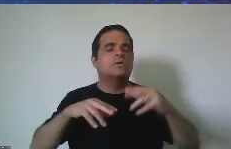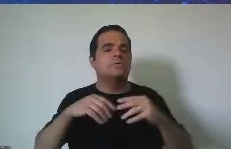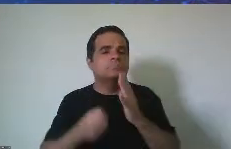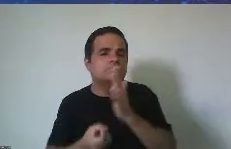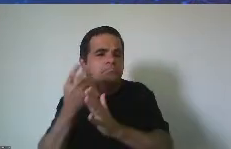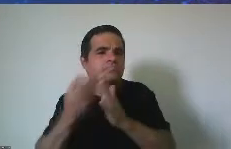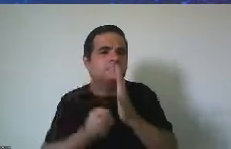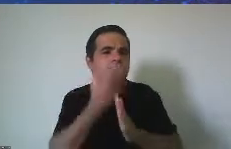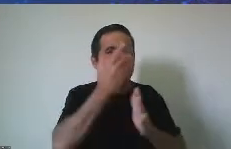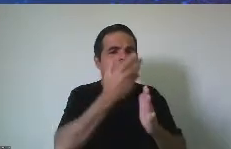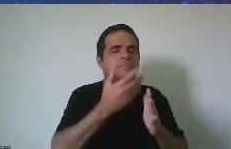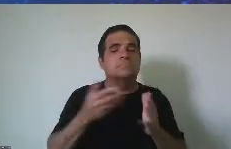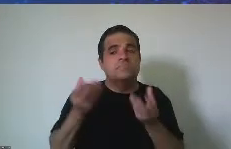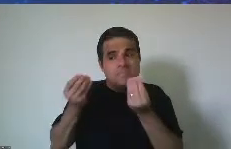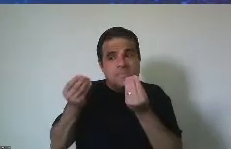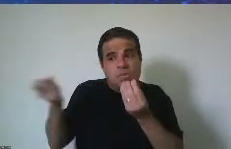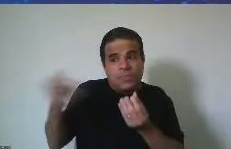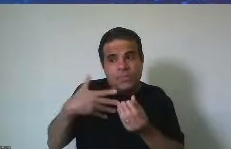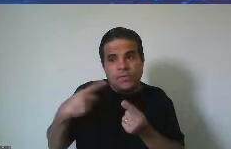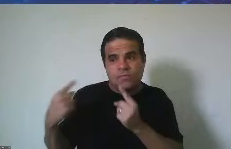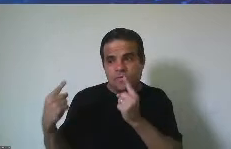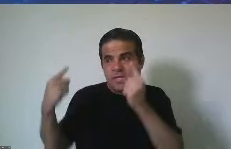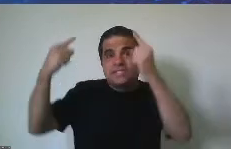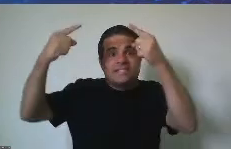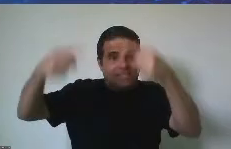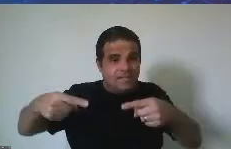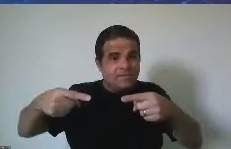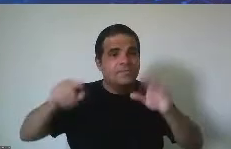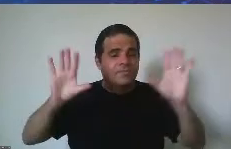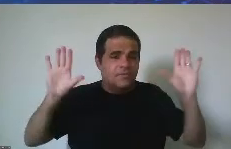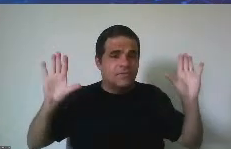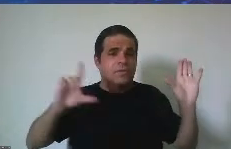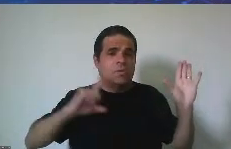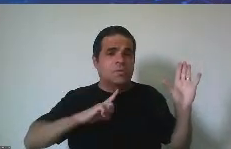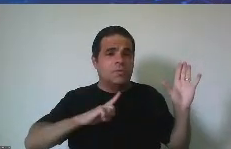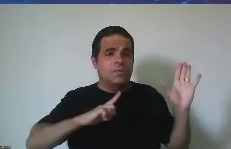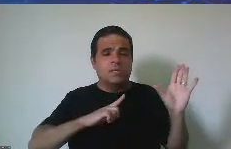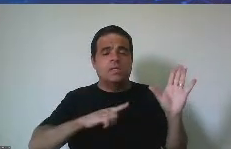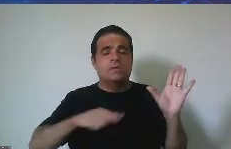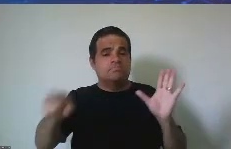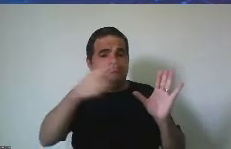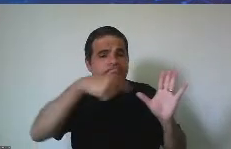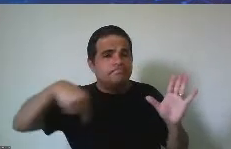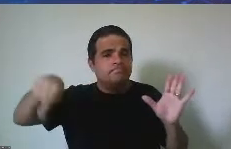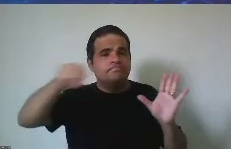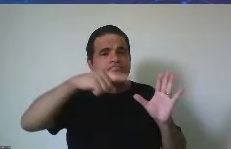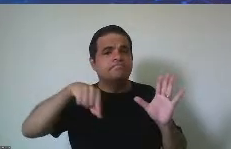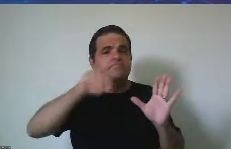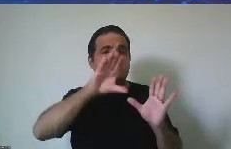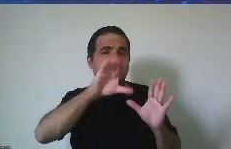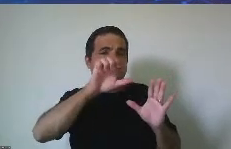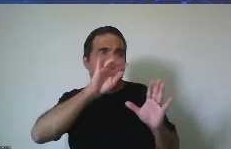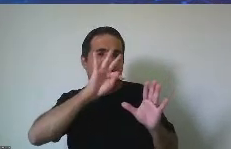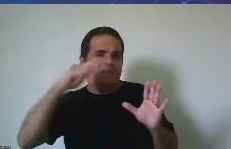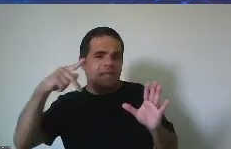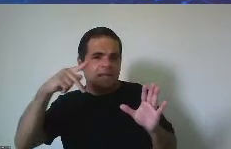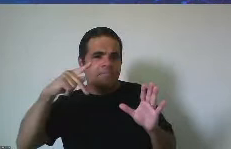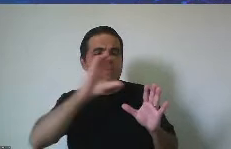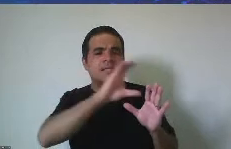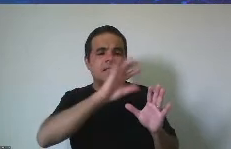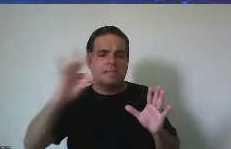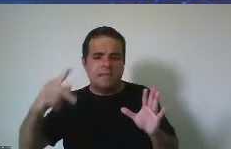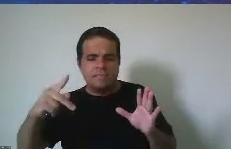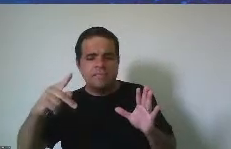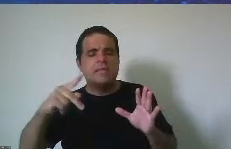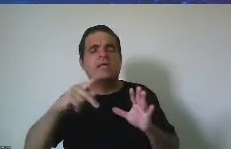para esse novo desafio então para nós como isso essa tep mais do que fazer transmissão